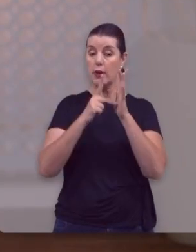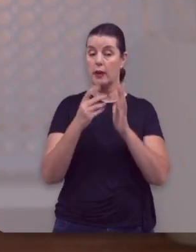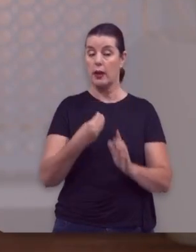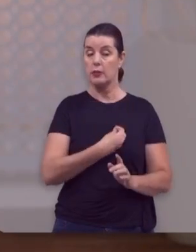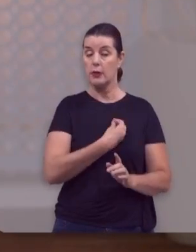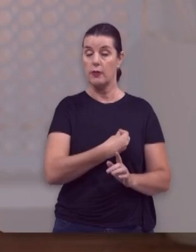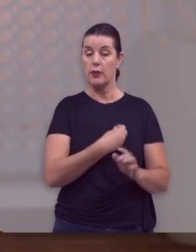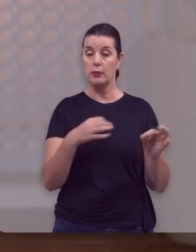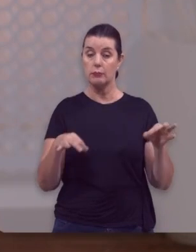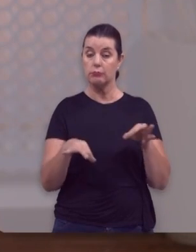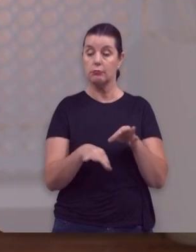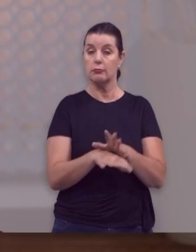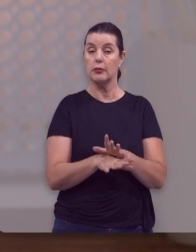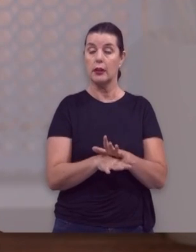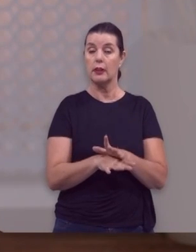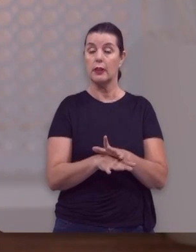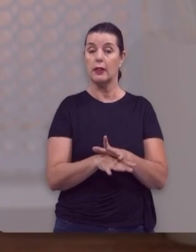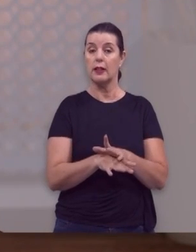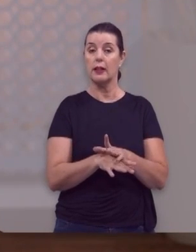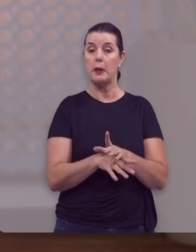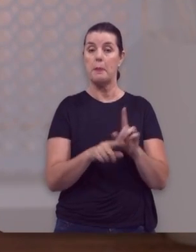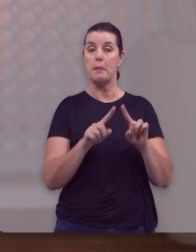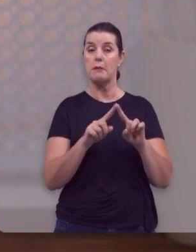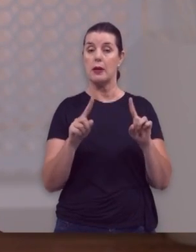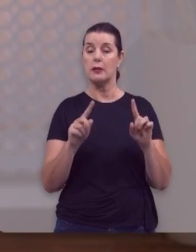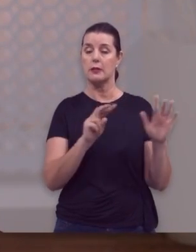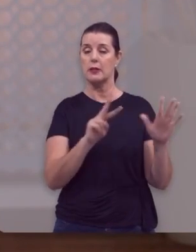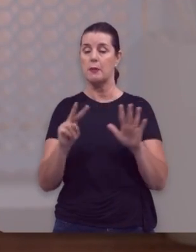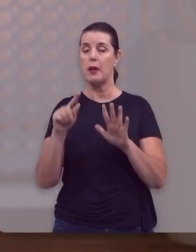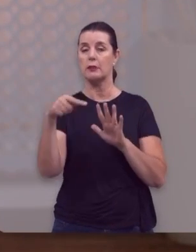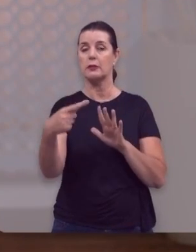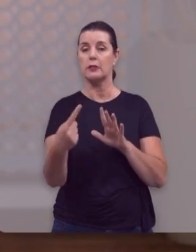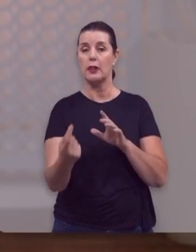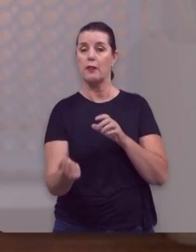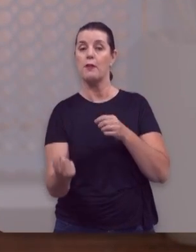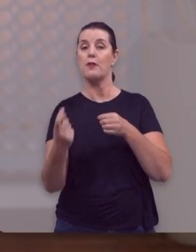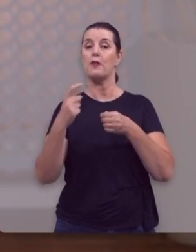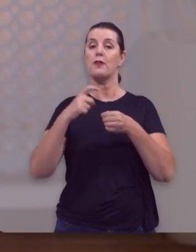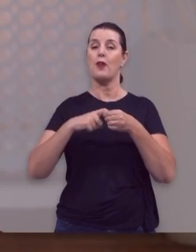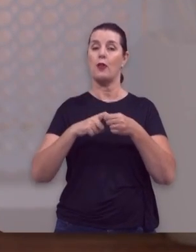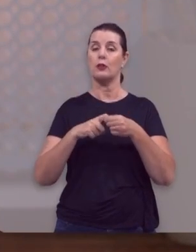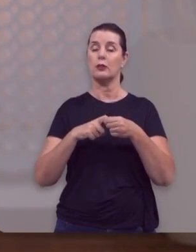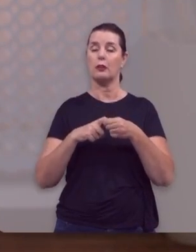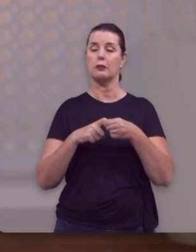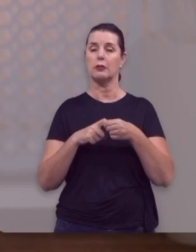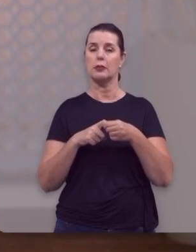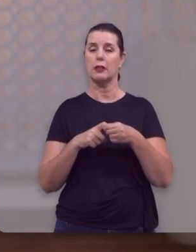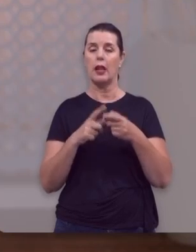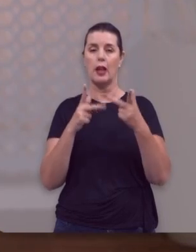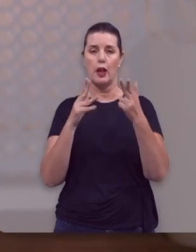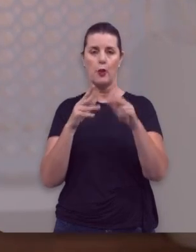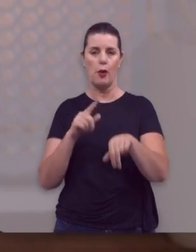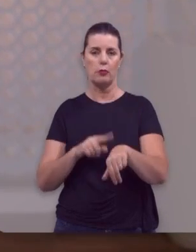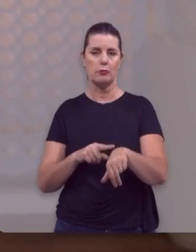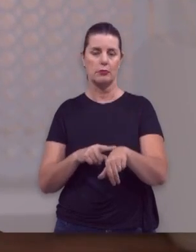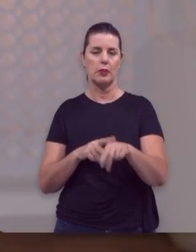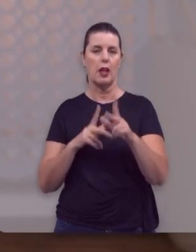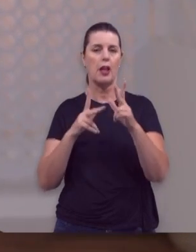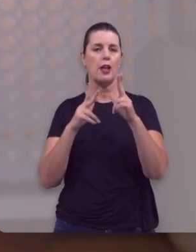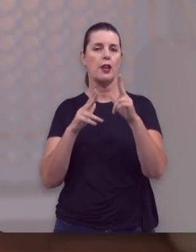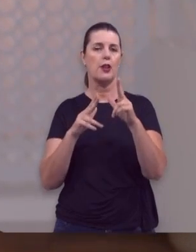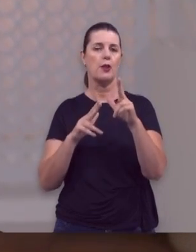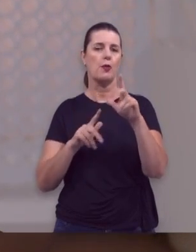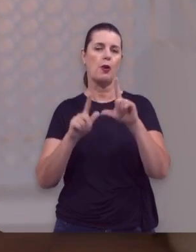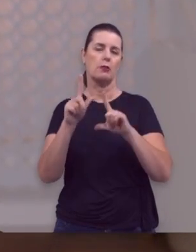Verdade e Vida vai se encerrando, a gente vai ficando por aqui, mas semana que vem nós estaremos de volta. Nesse mesmo